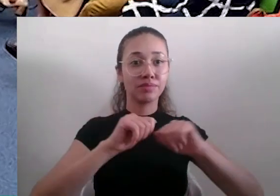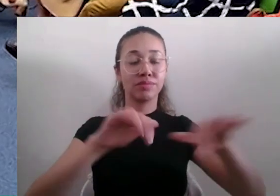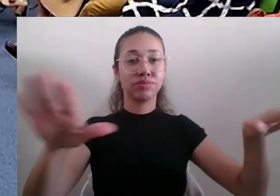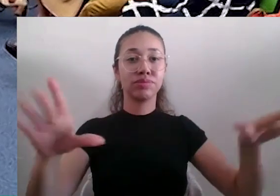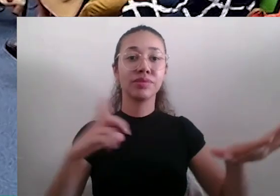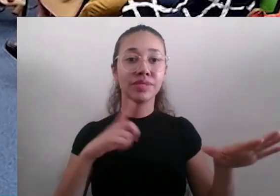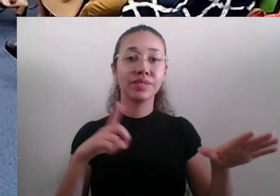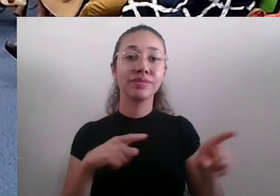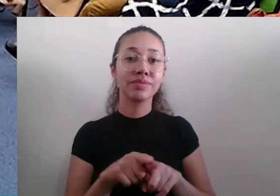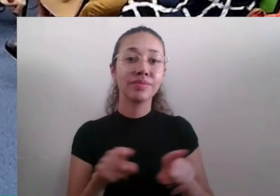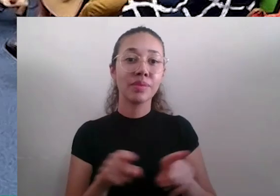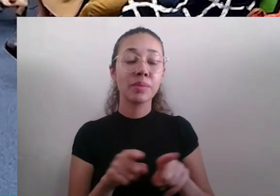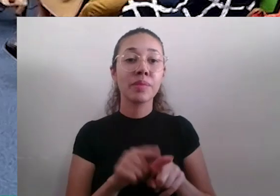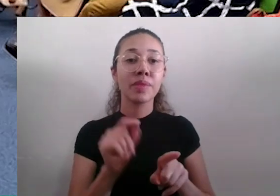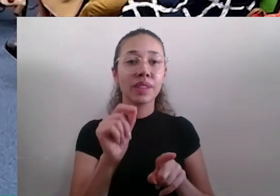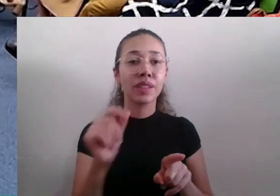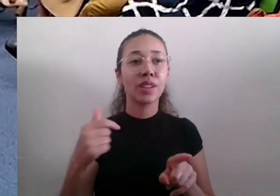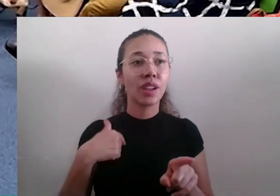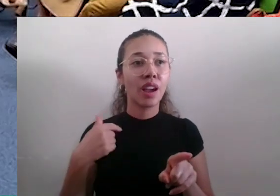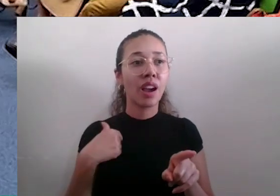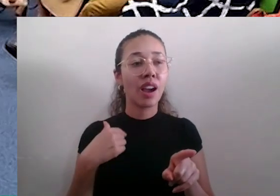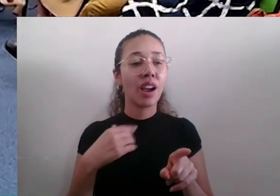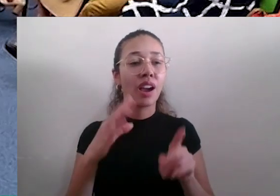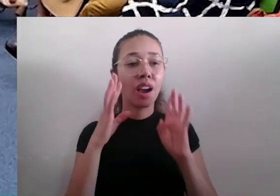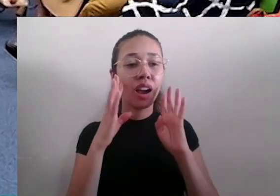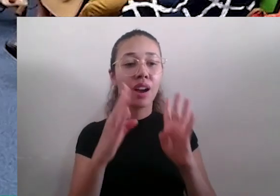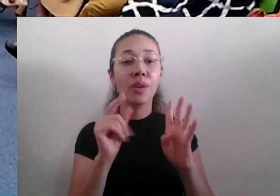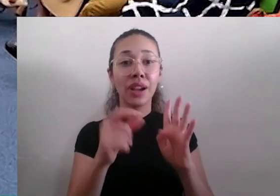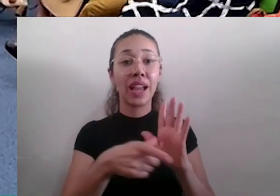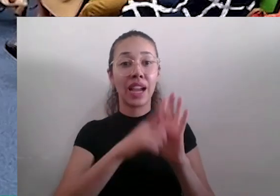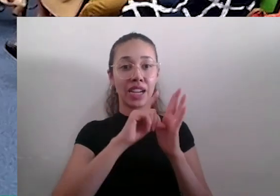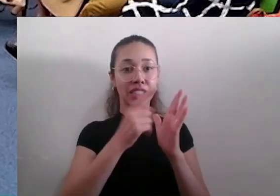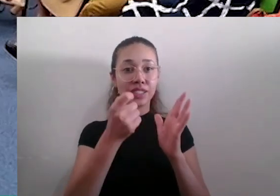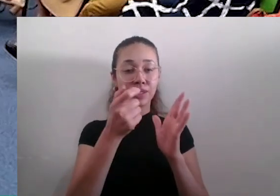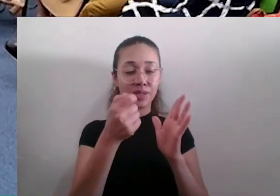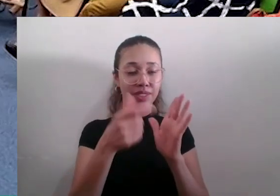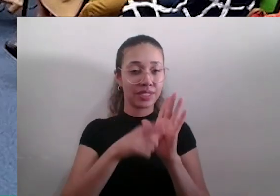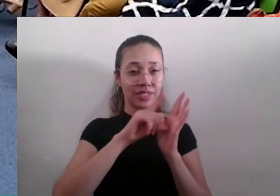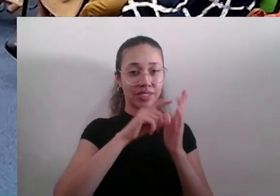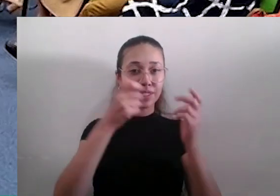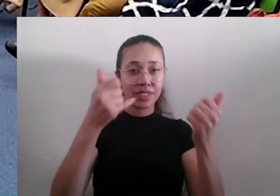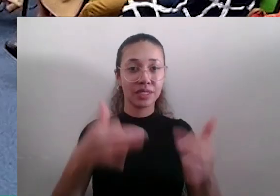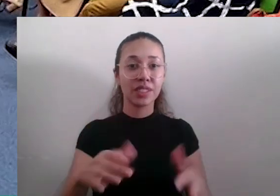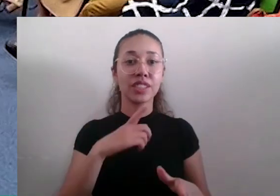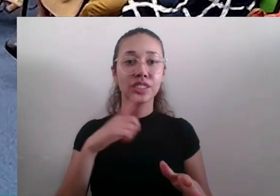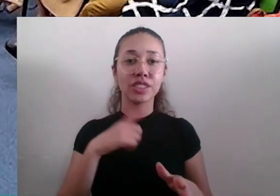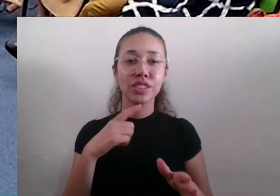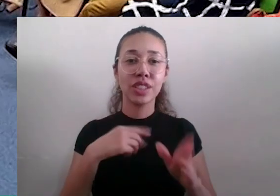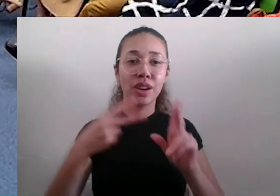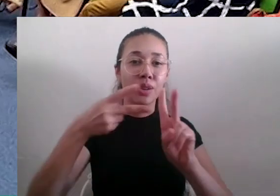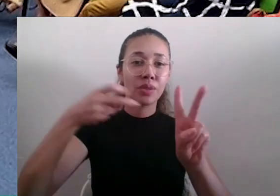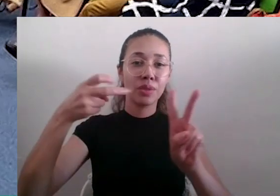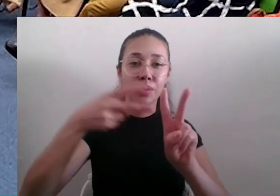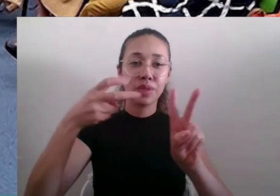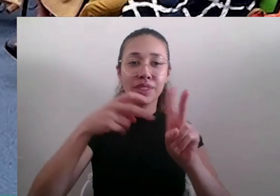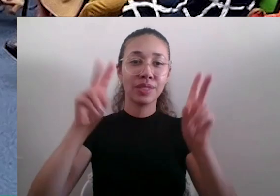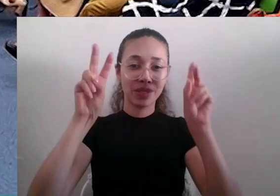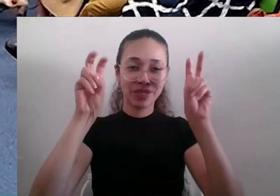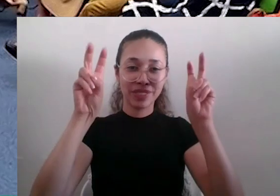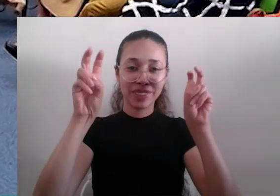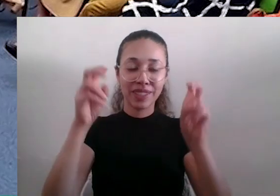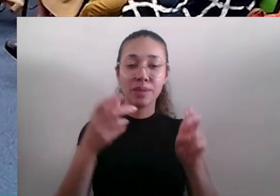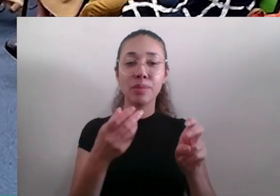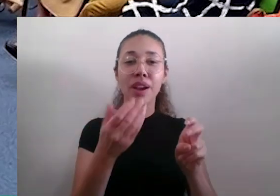tem o que eu tava ouvindo hoje antes de vi é de uma indígena da merenda escolar e ela